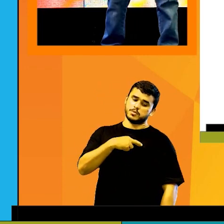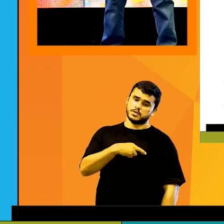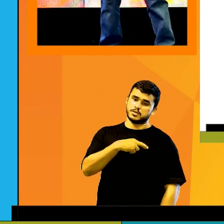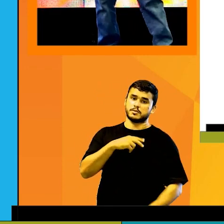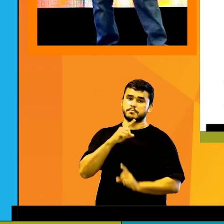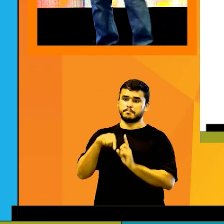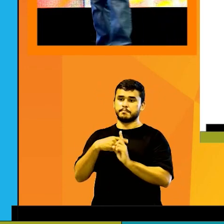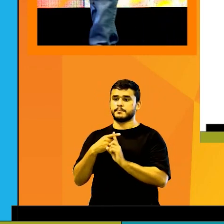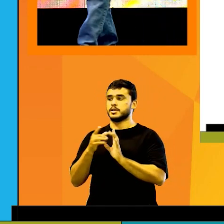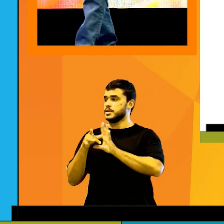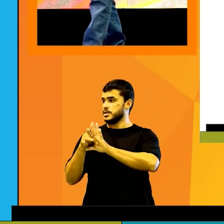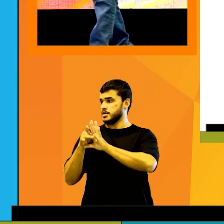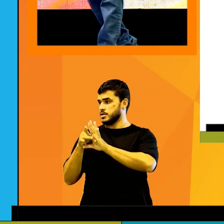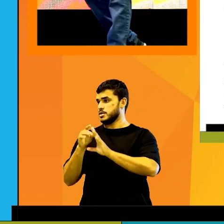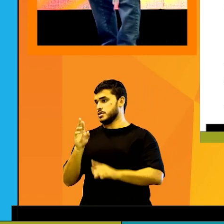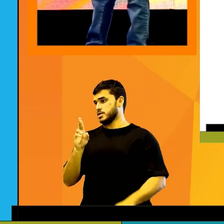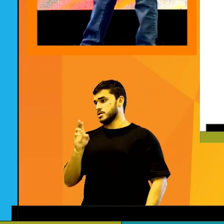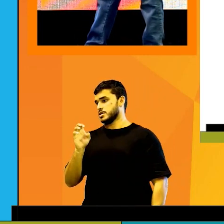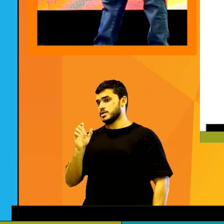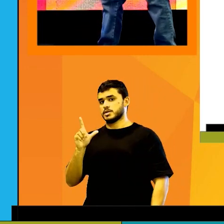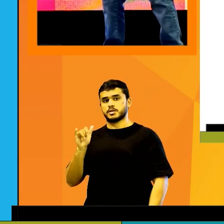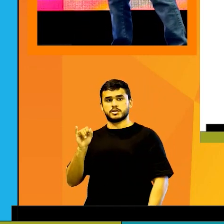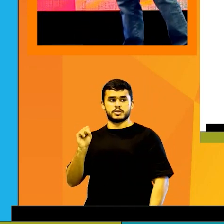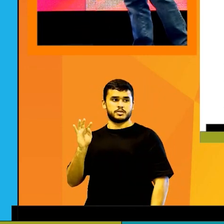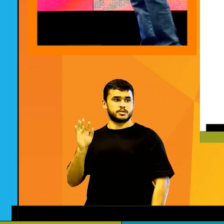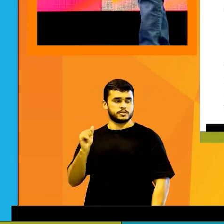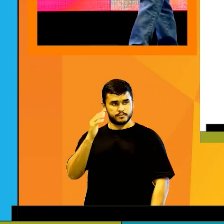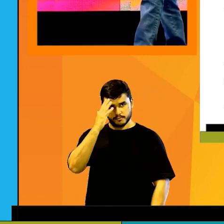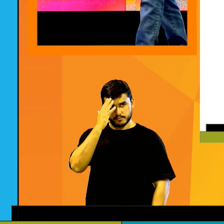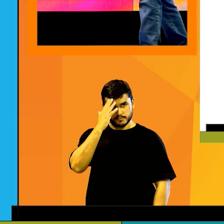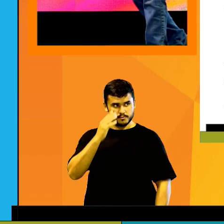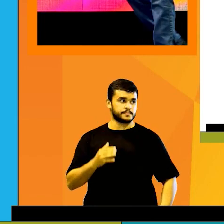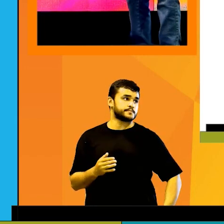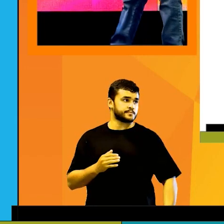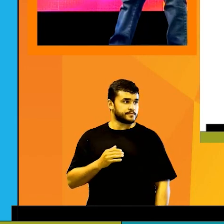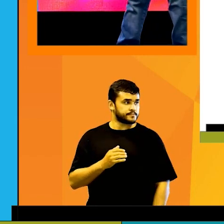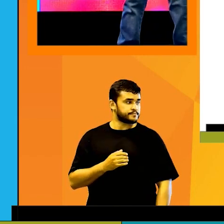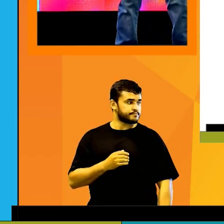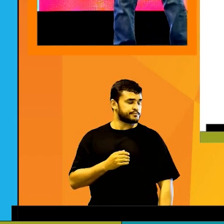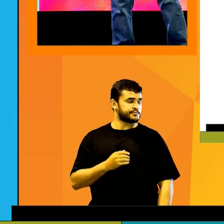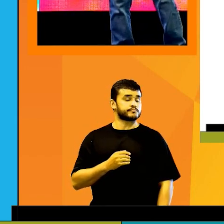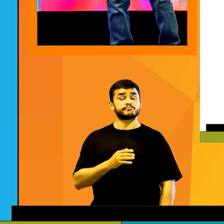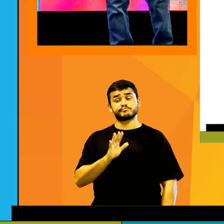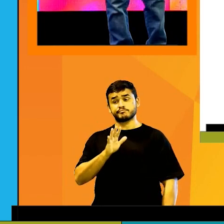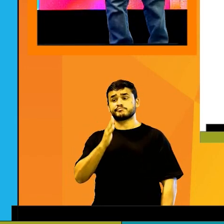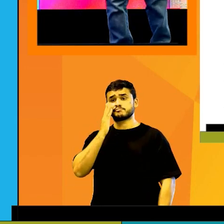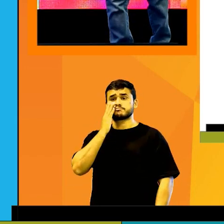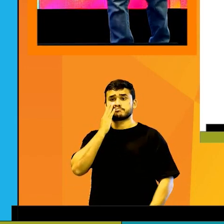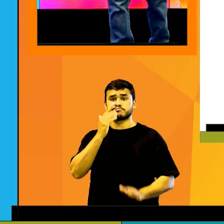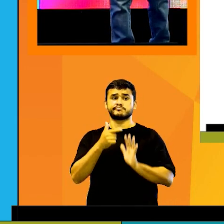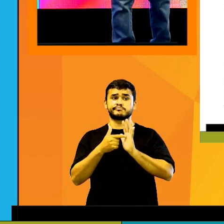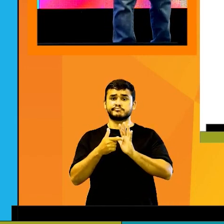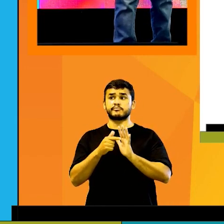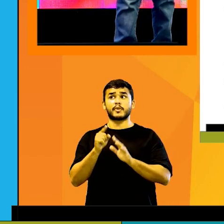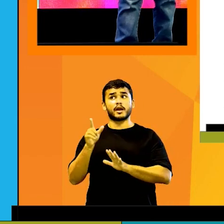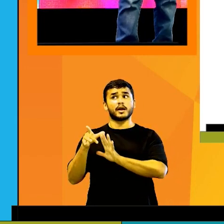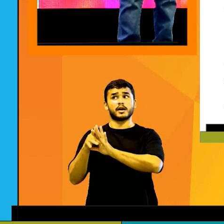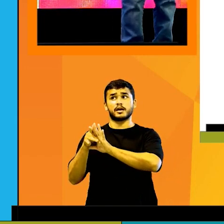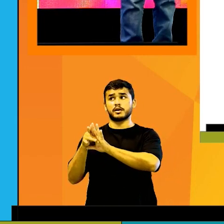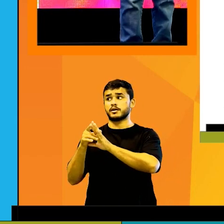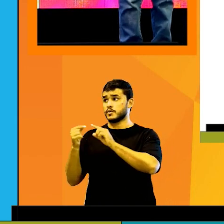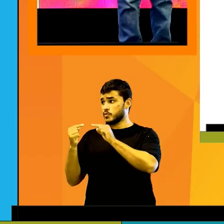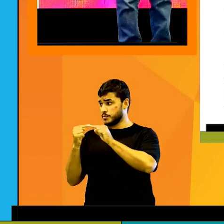Castro Alves representou a terceira e última geração romântica, mas já demonstrava atitudes